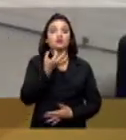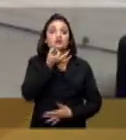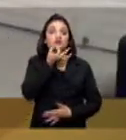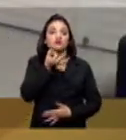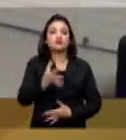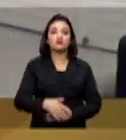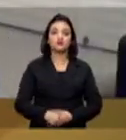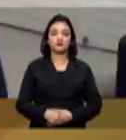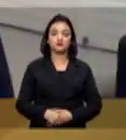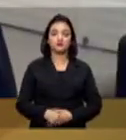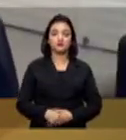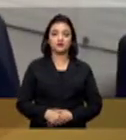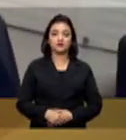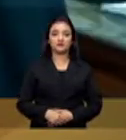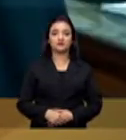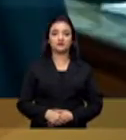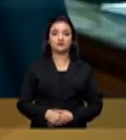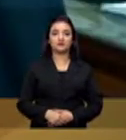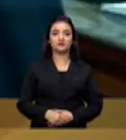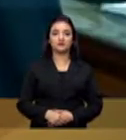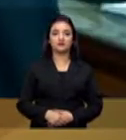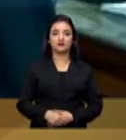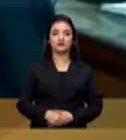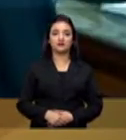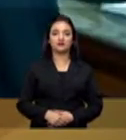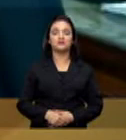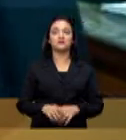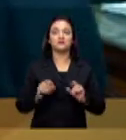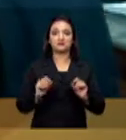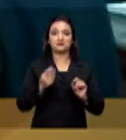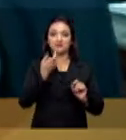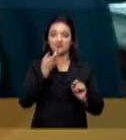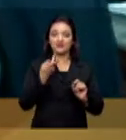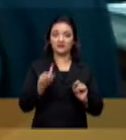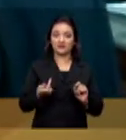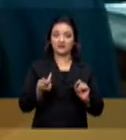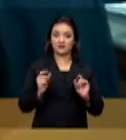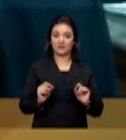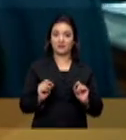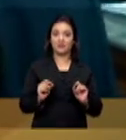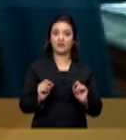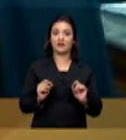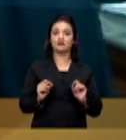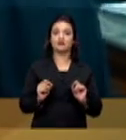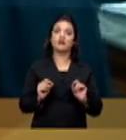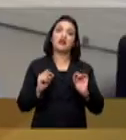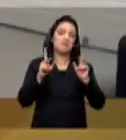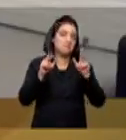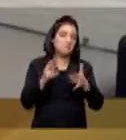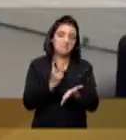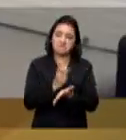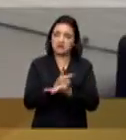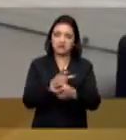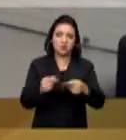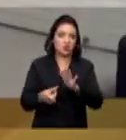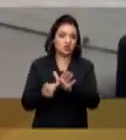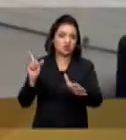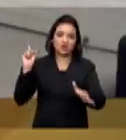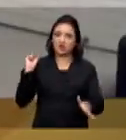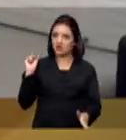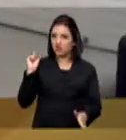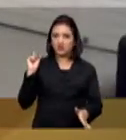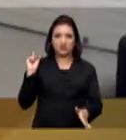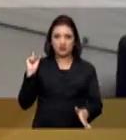Aliás, três. Reitero o que eu disse quanto ao caso anterior, e se tratando de processo subjetivo. Penso que não cabe a edição